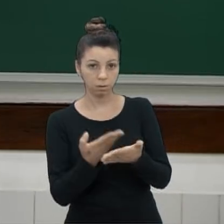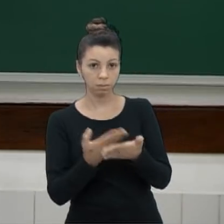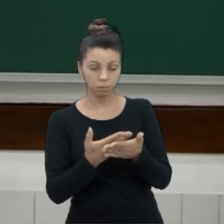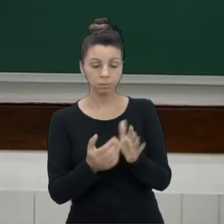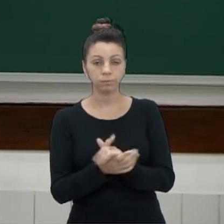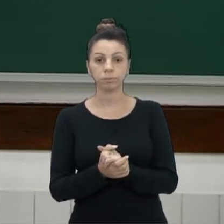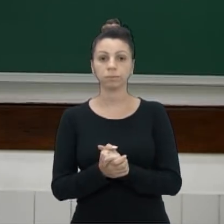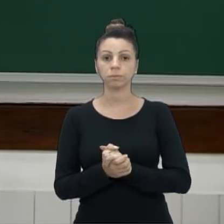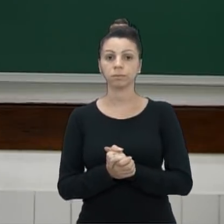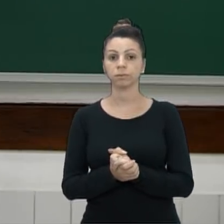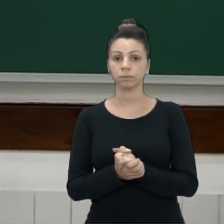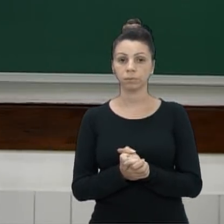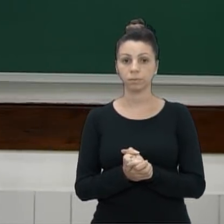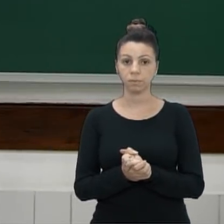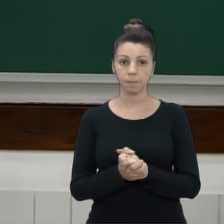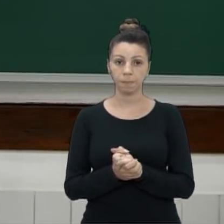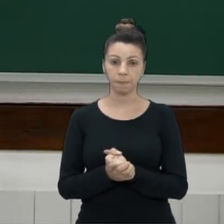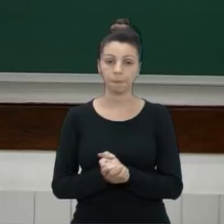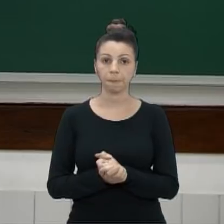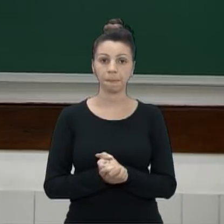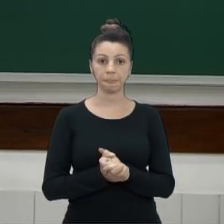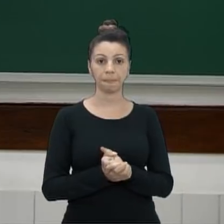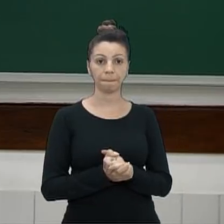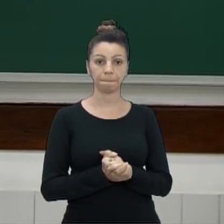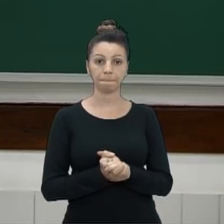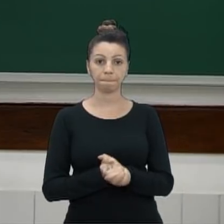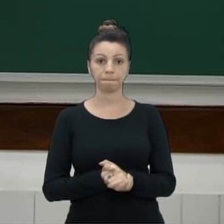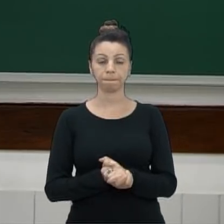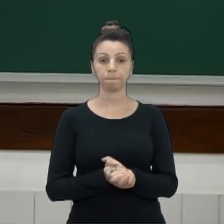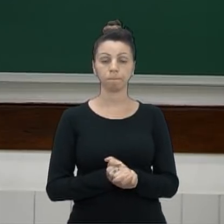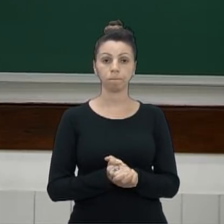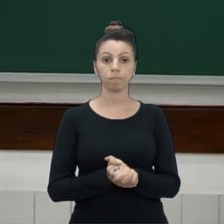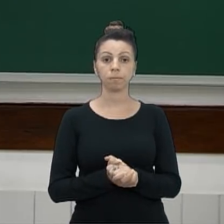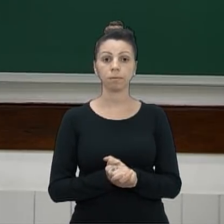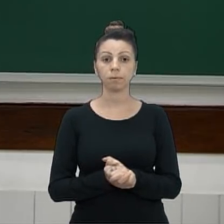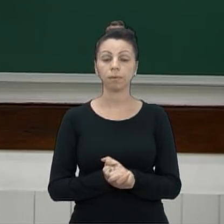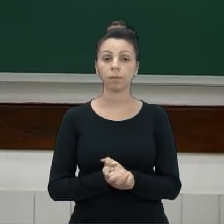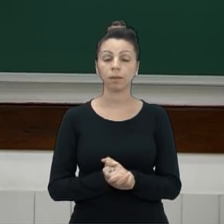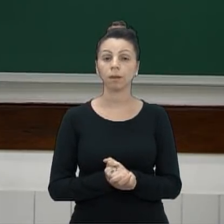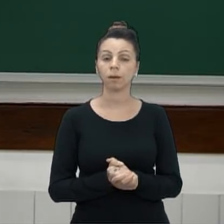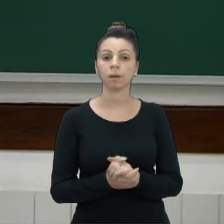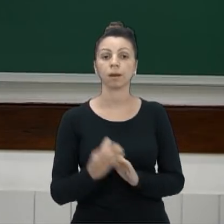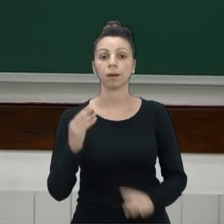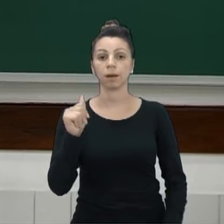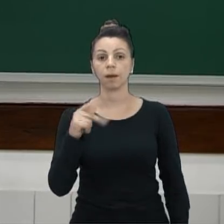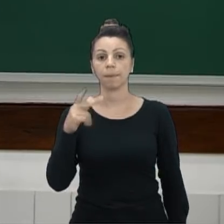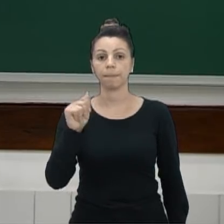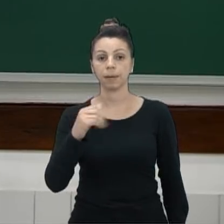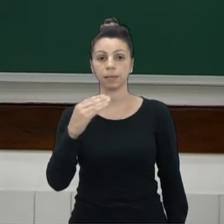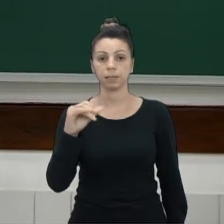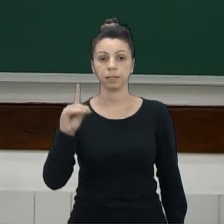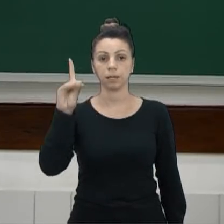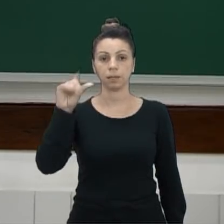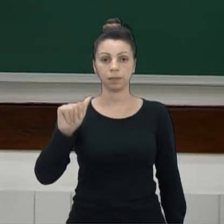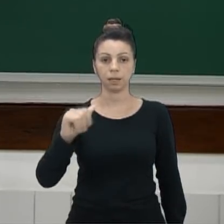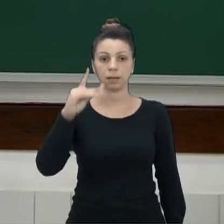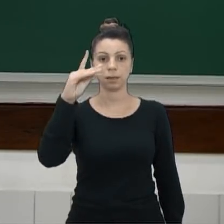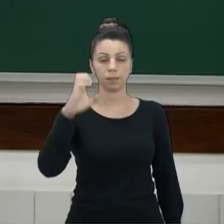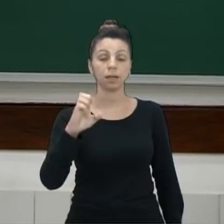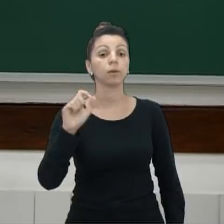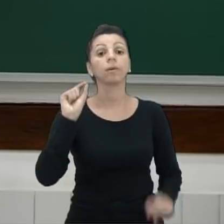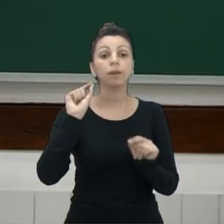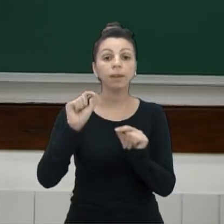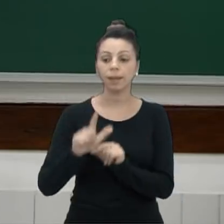gente vai trabalhar um pouquinho sobre as unidades de medida de capacidade. Então, a gente vai entrar naquela história de